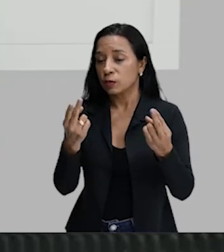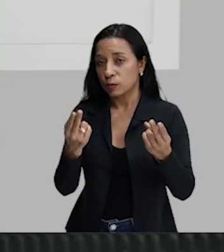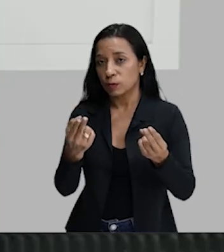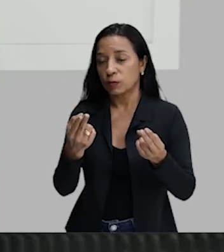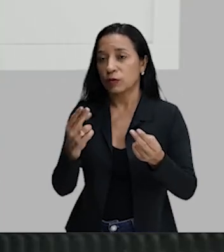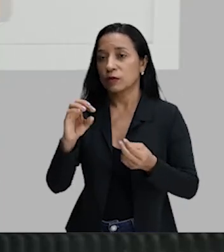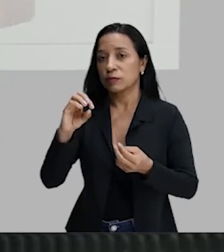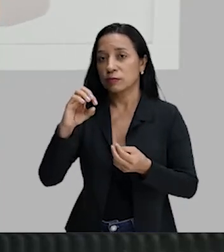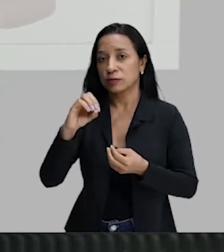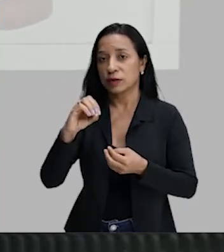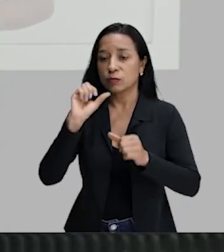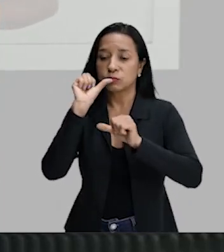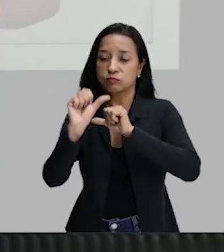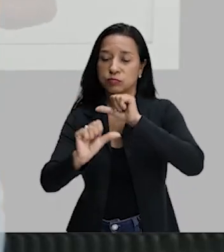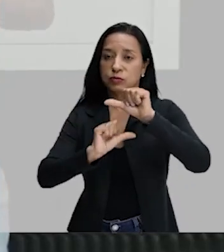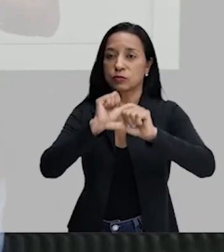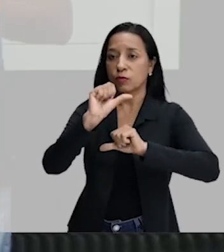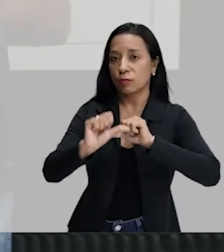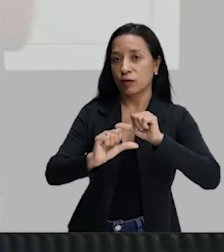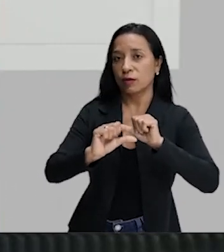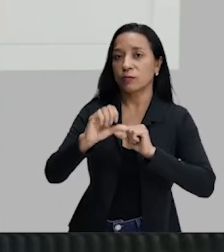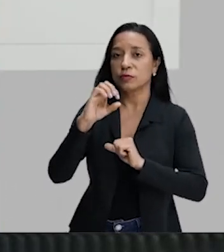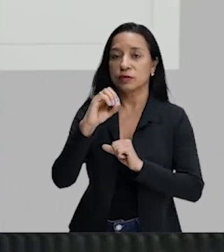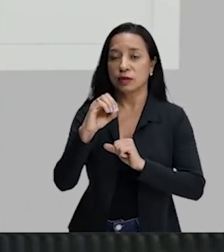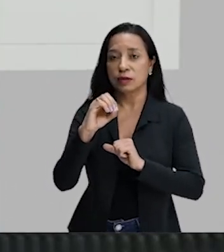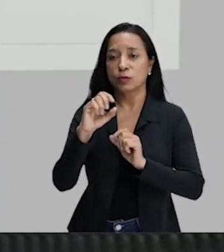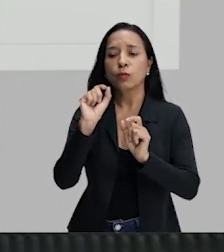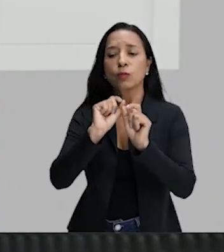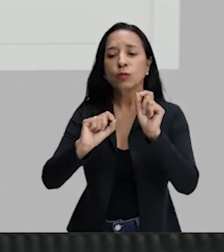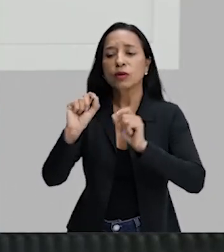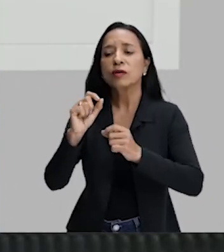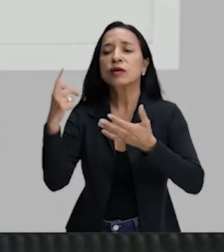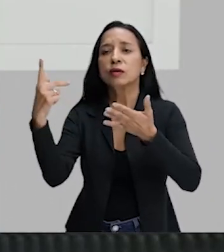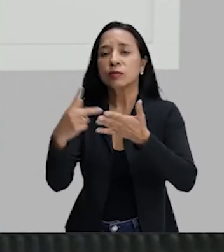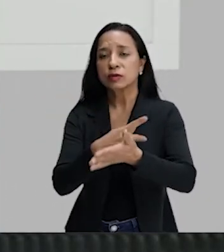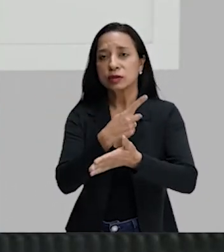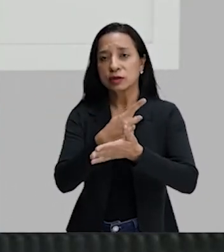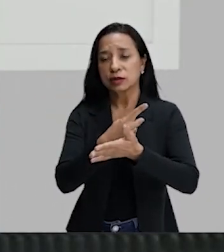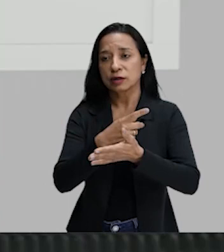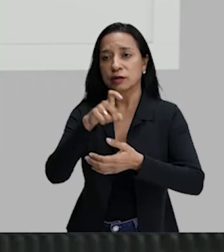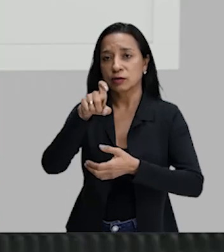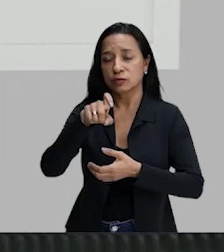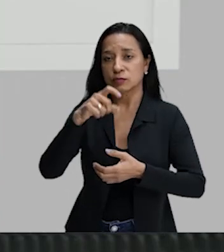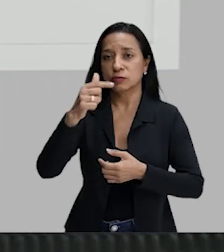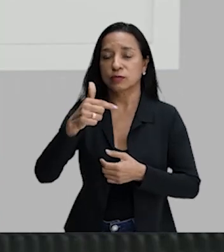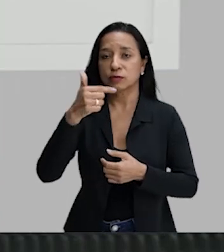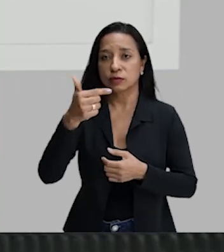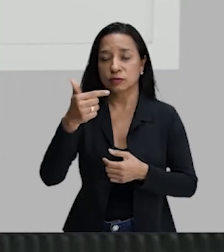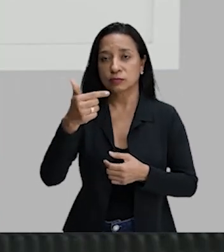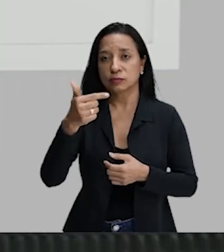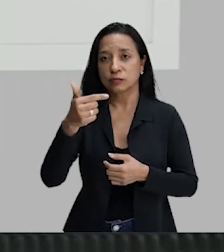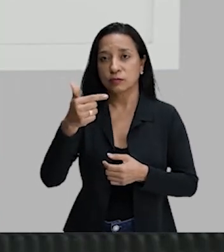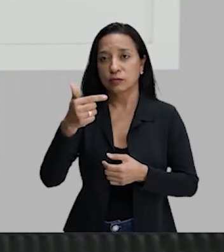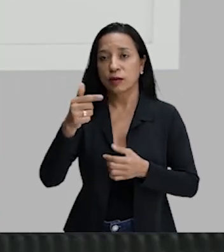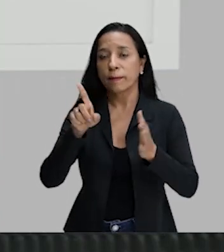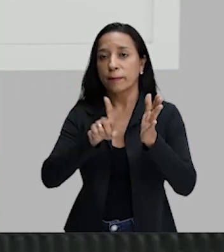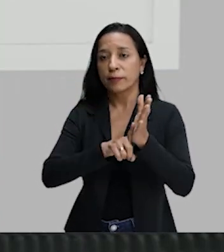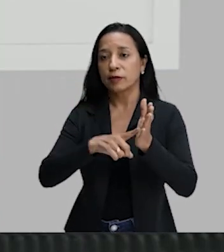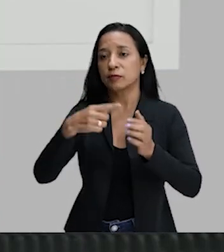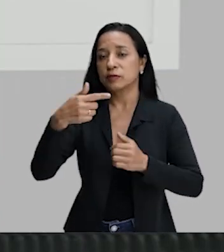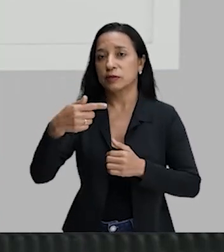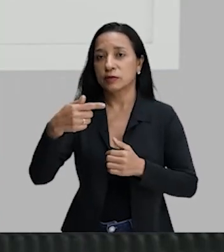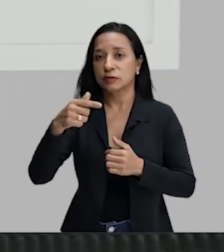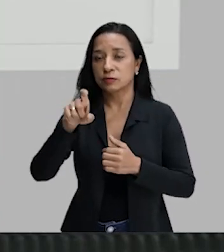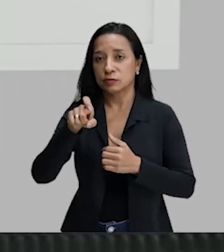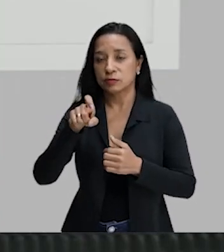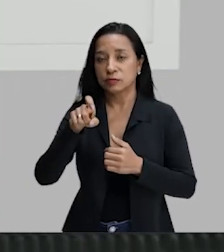né? Igualar isso aqui a zero. Então, o que vai acontecer? Vou pegar x ao quadrado menos